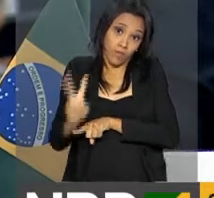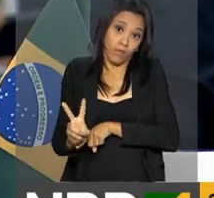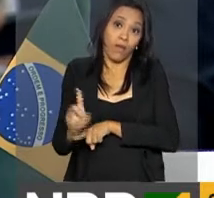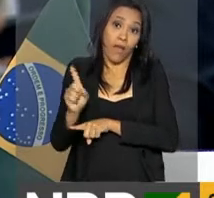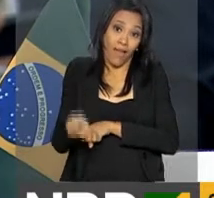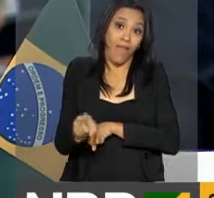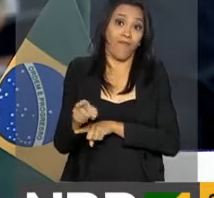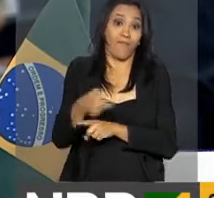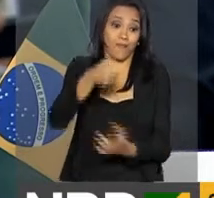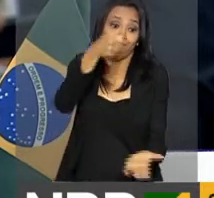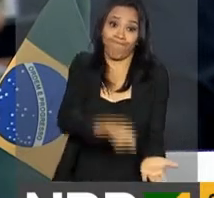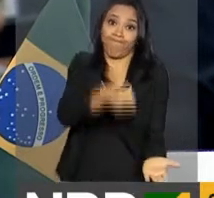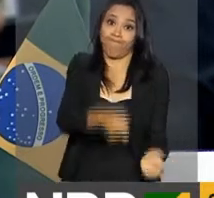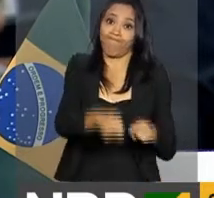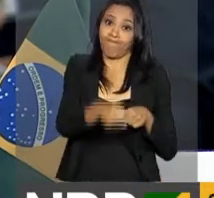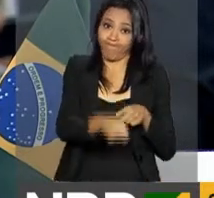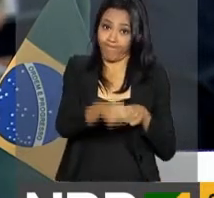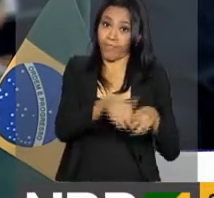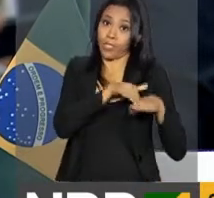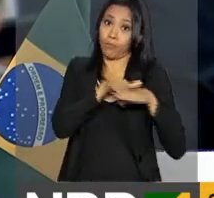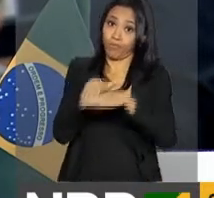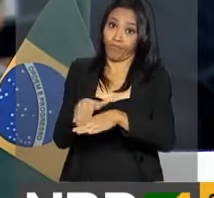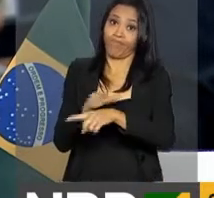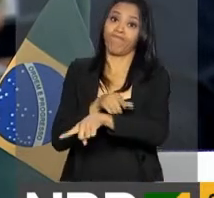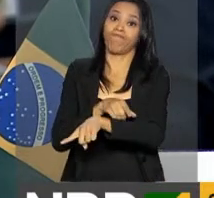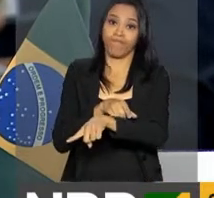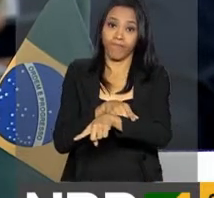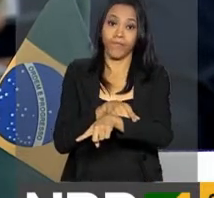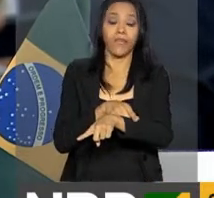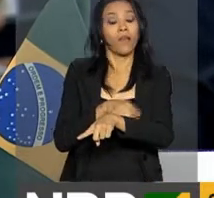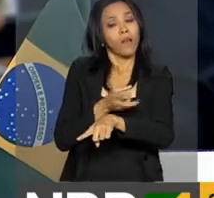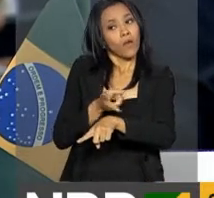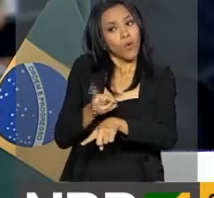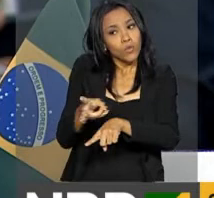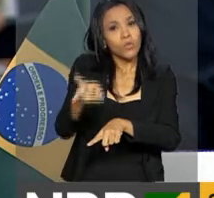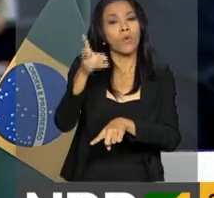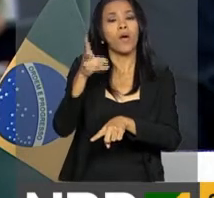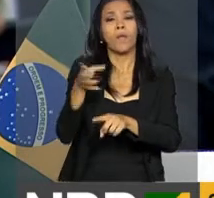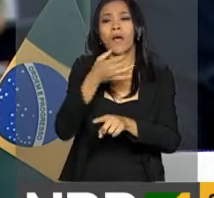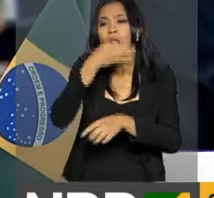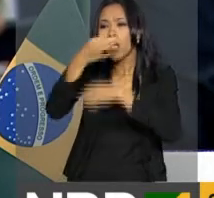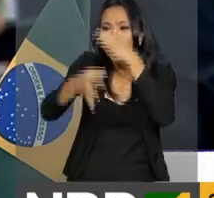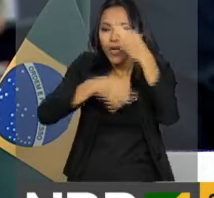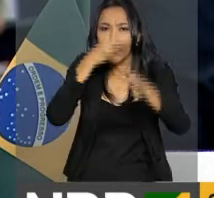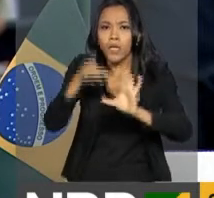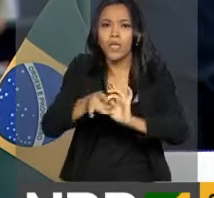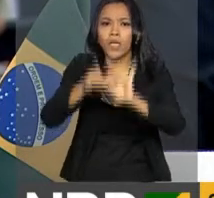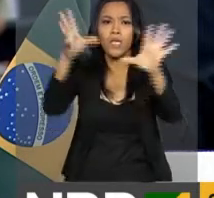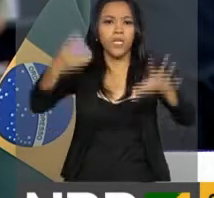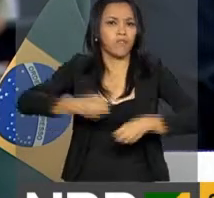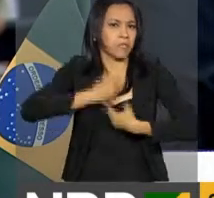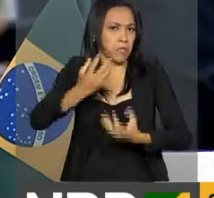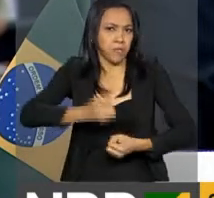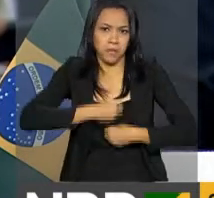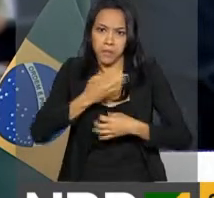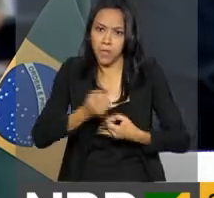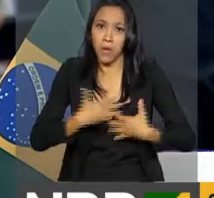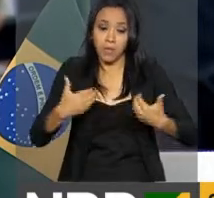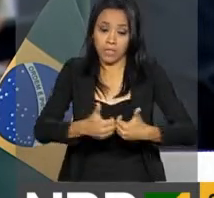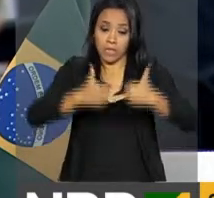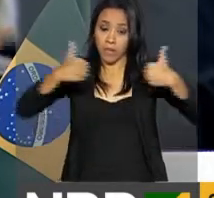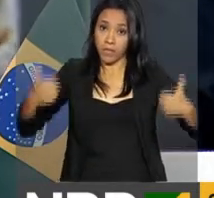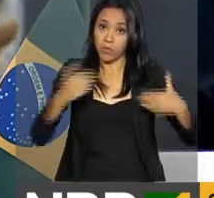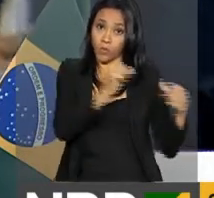imponha. Estamos e continuaremos a estar ao lado da liberdade de expressão, da separação dos